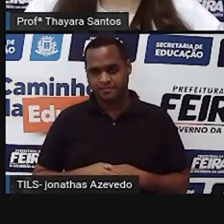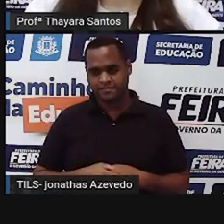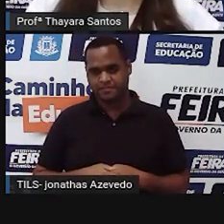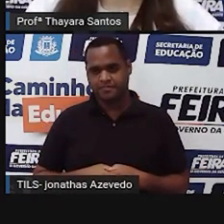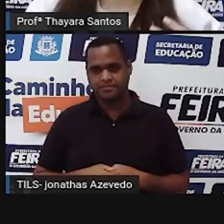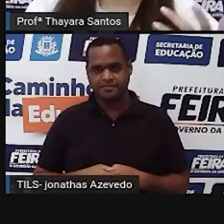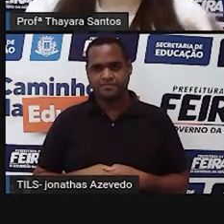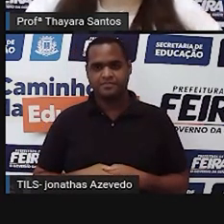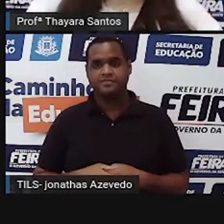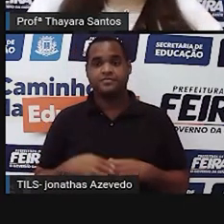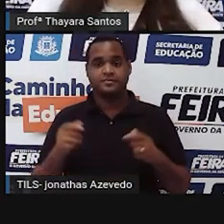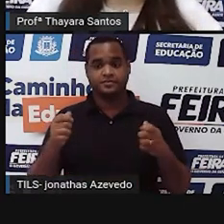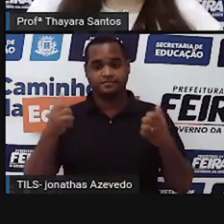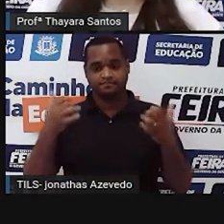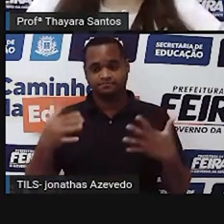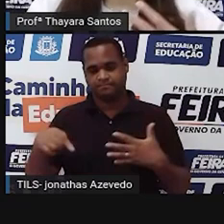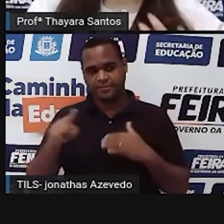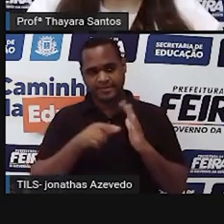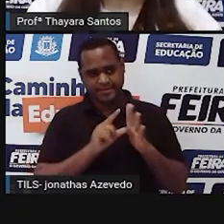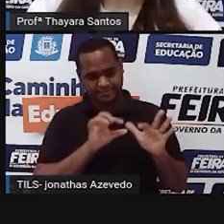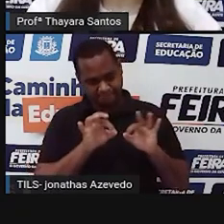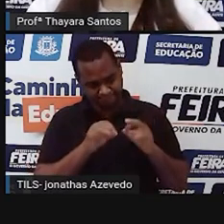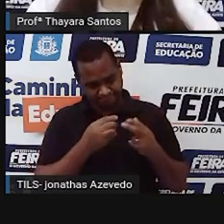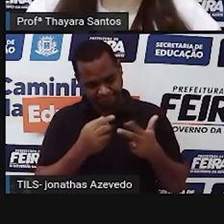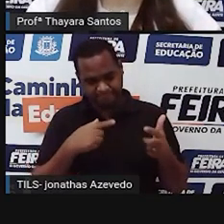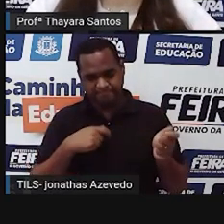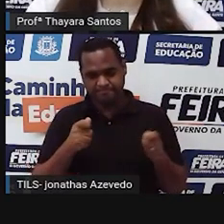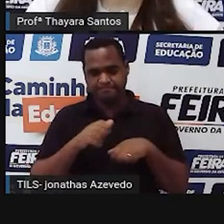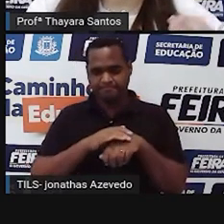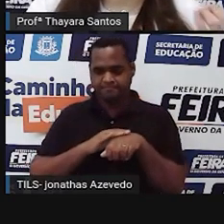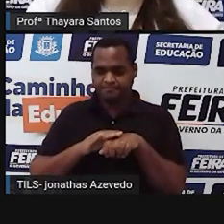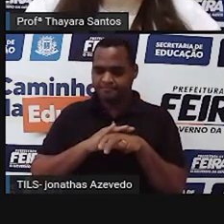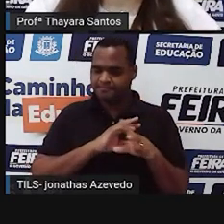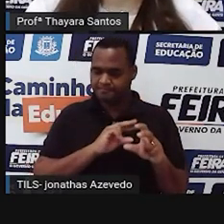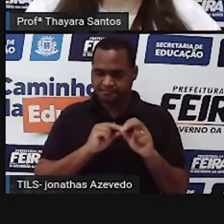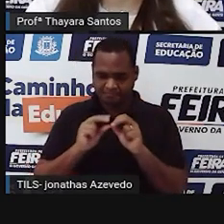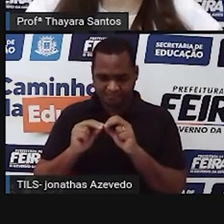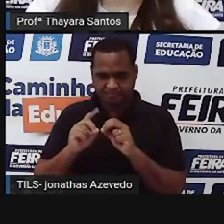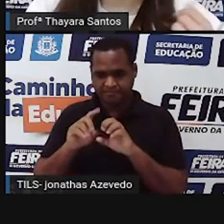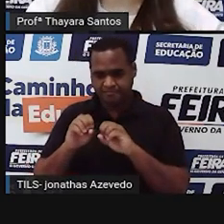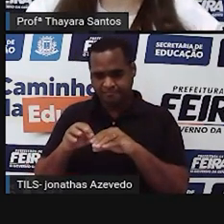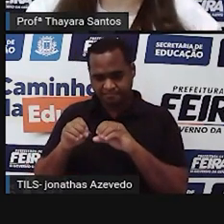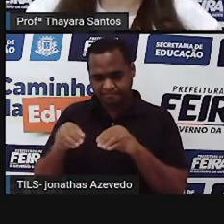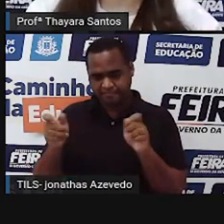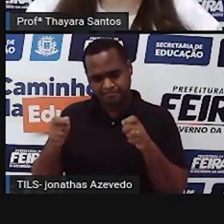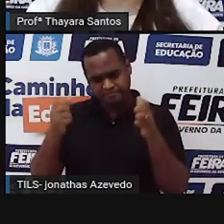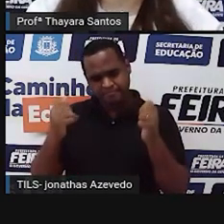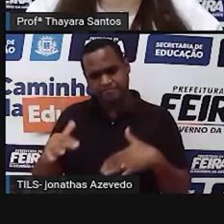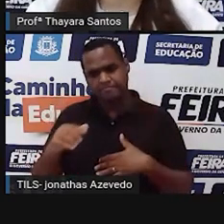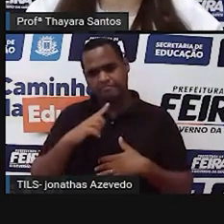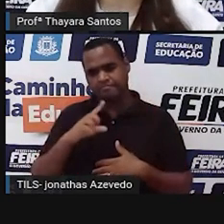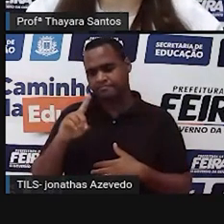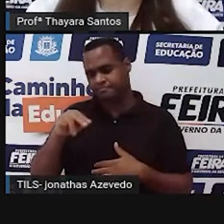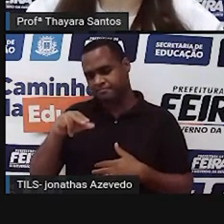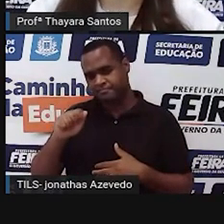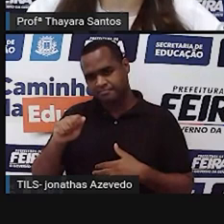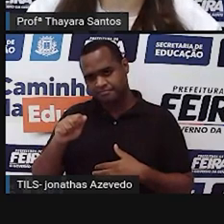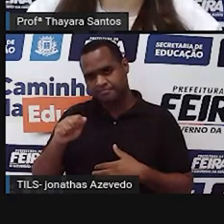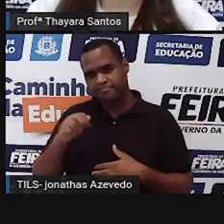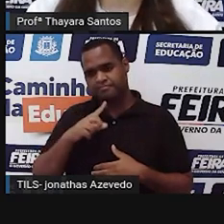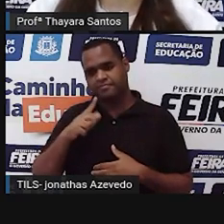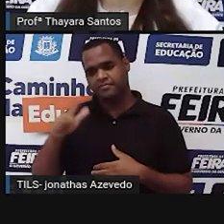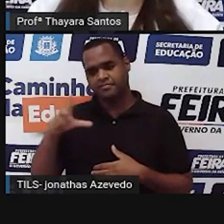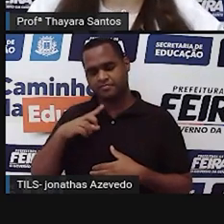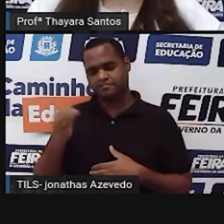E, como eu já adiantei antes e como a gente já conversou em outras aulas, além do DNA, existe uma outra molécula que também é responsável